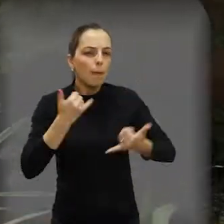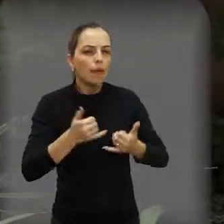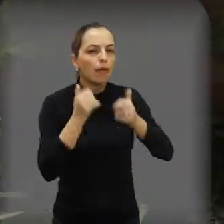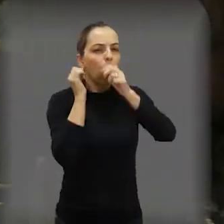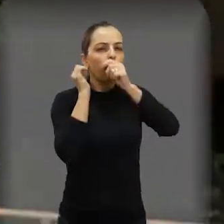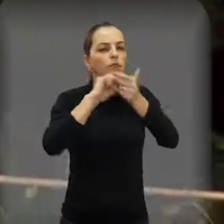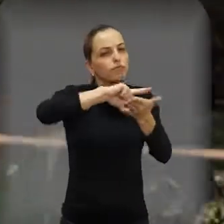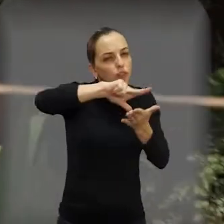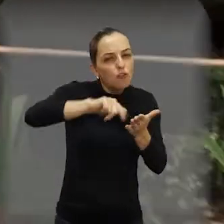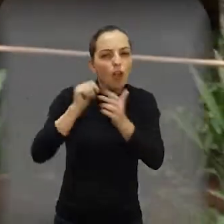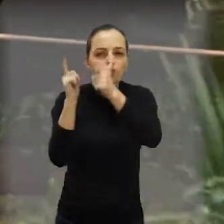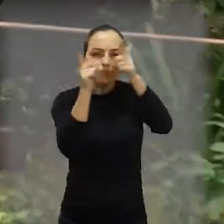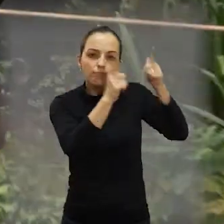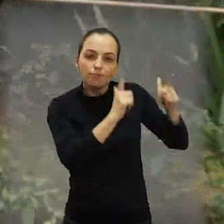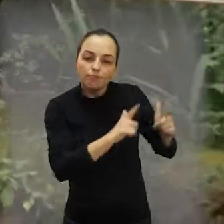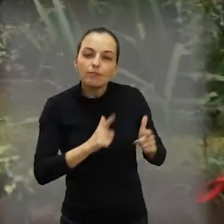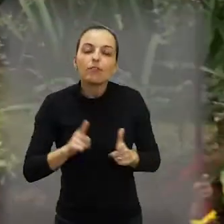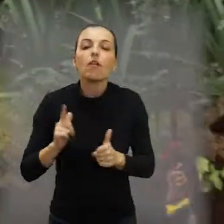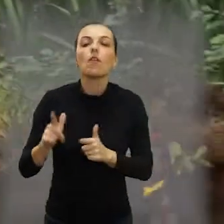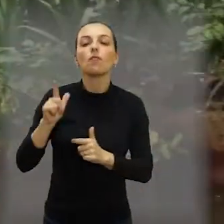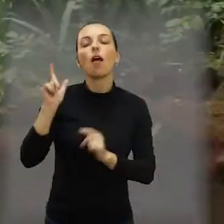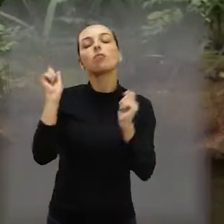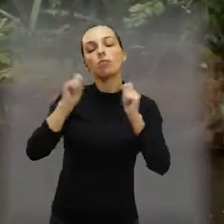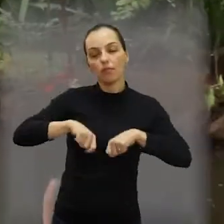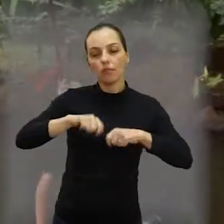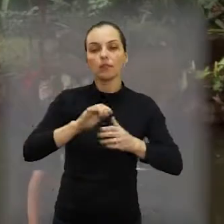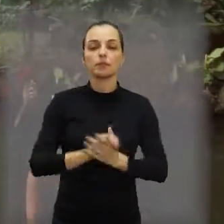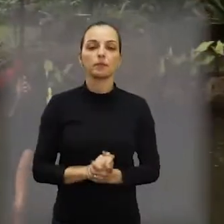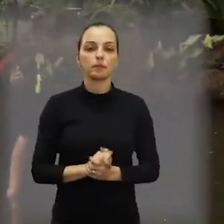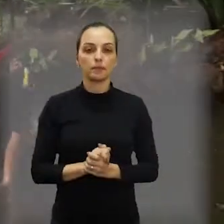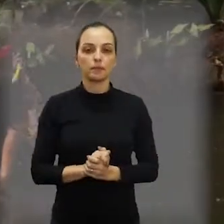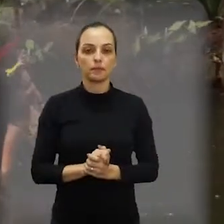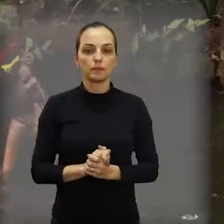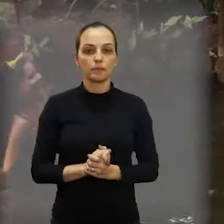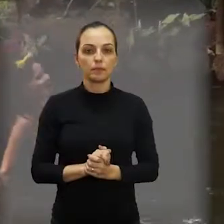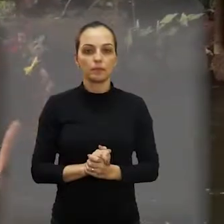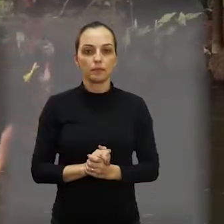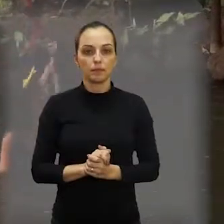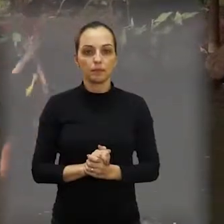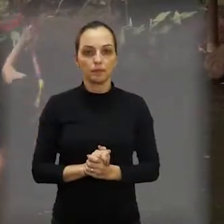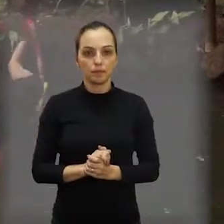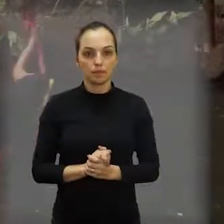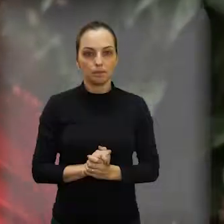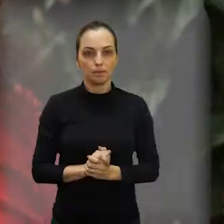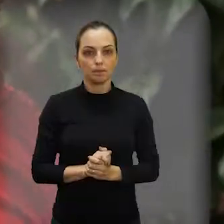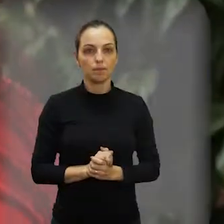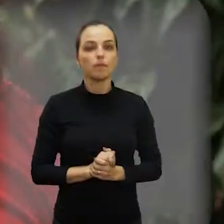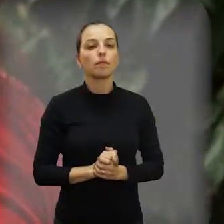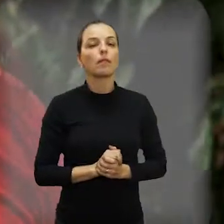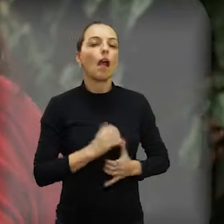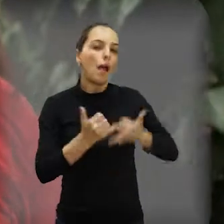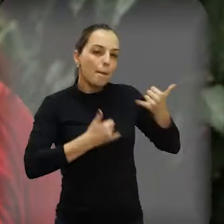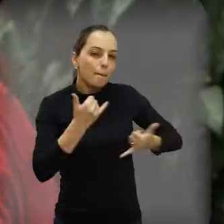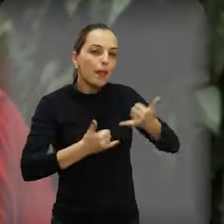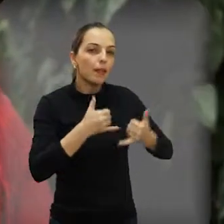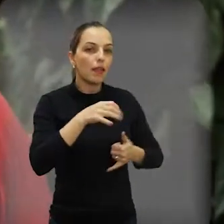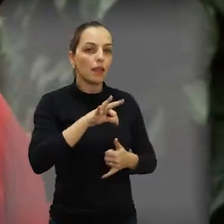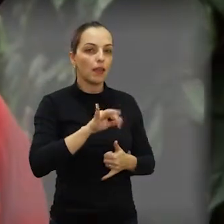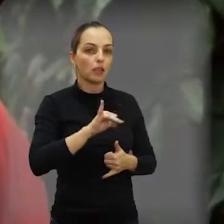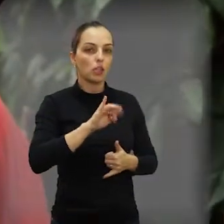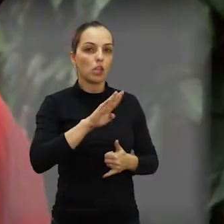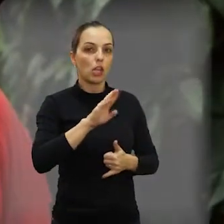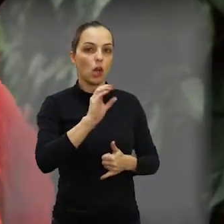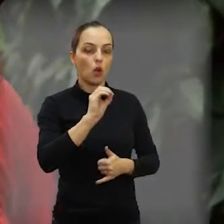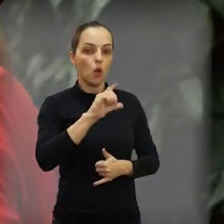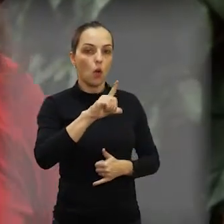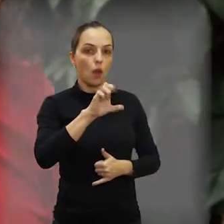Falsa Baiana foi uma das atividades da tarde que garantiu a diversão das meninas da oficina. Eu gostei bastante de ir